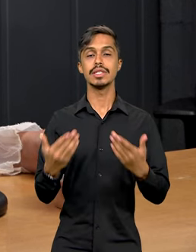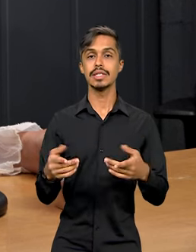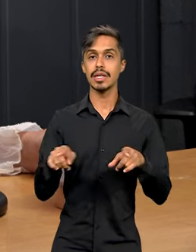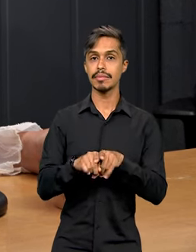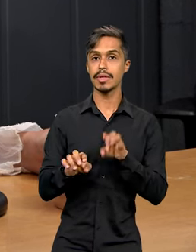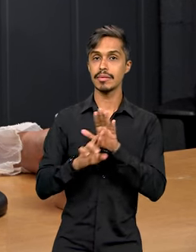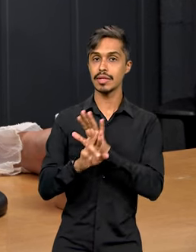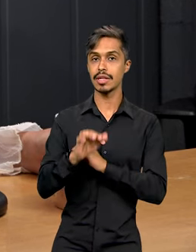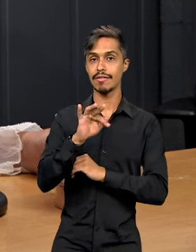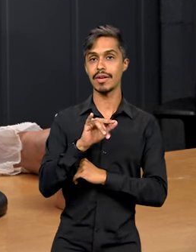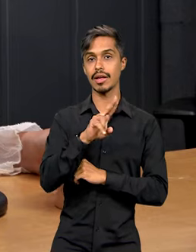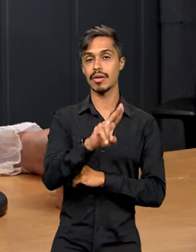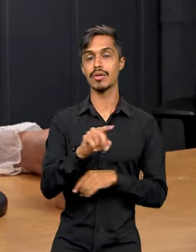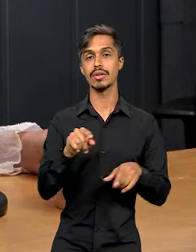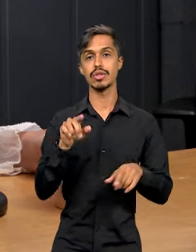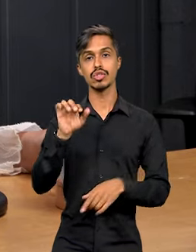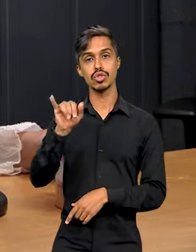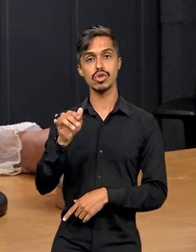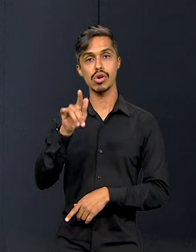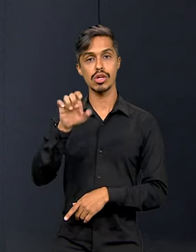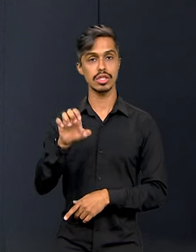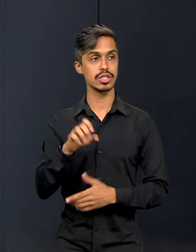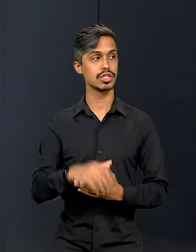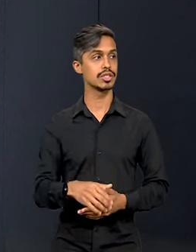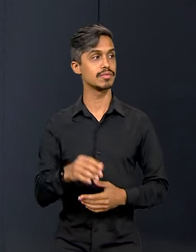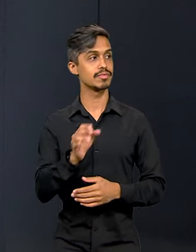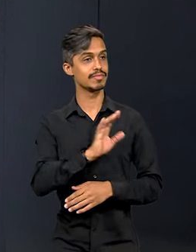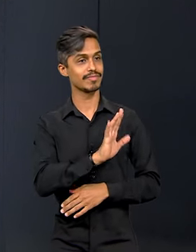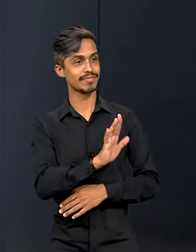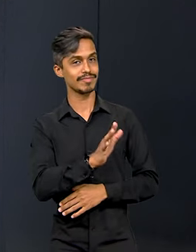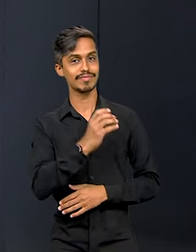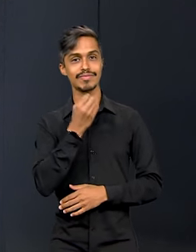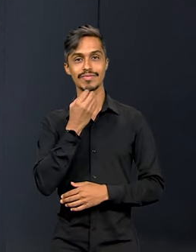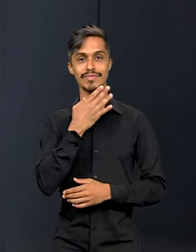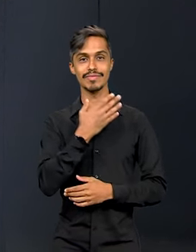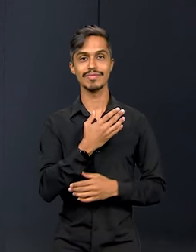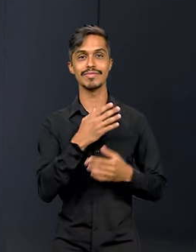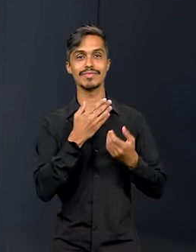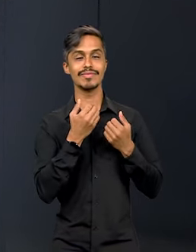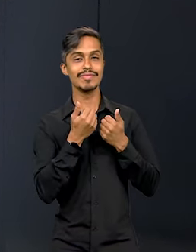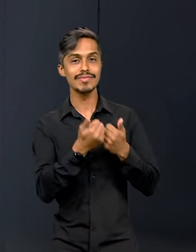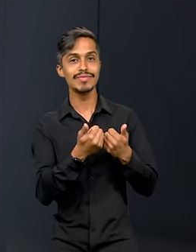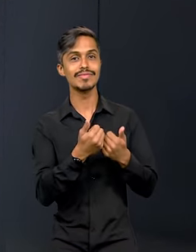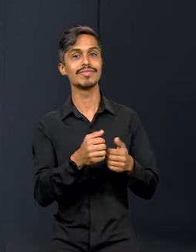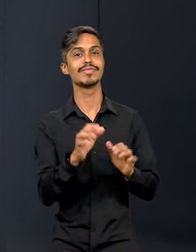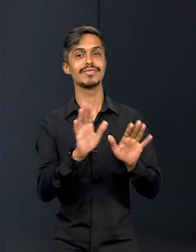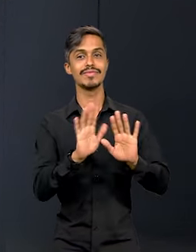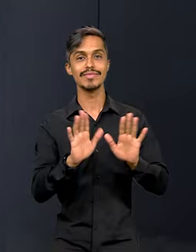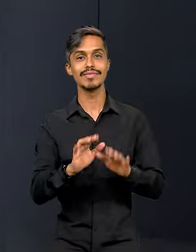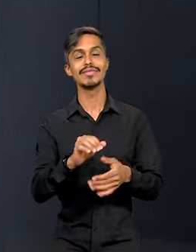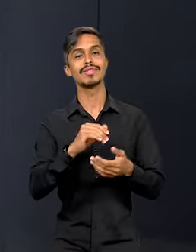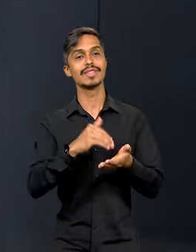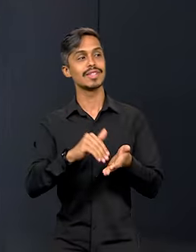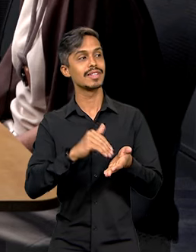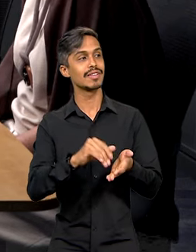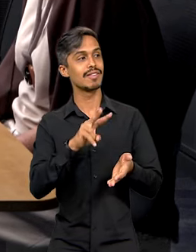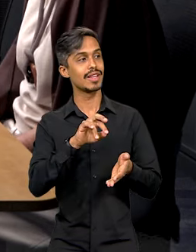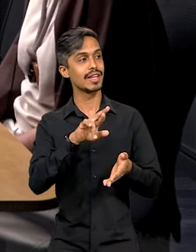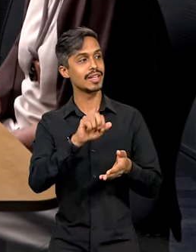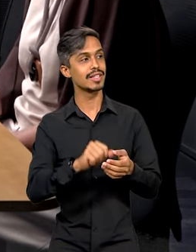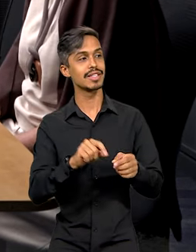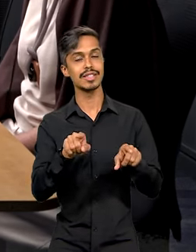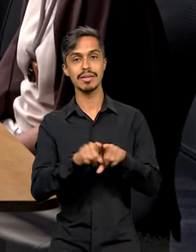representante da F no Brasil Jorge mesa Olá Érica Olá secretária Valéria Olá